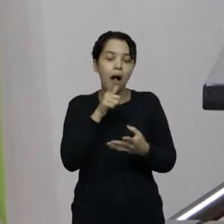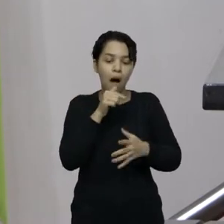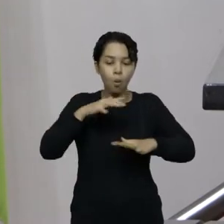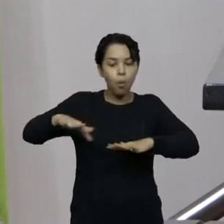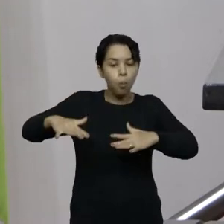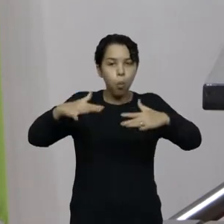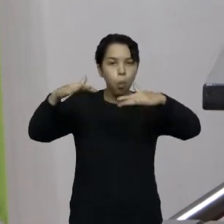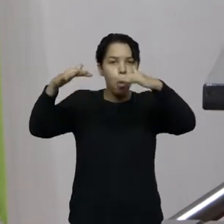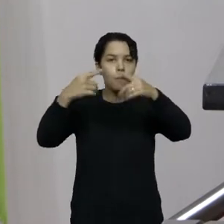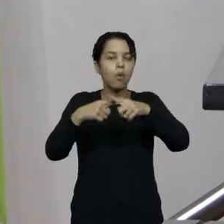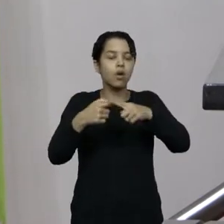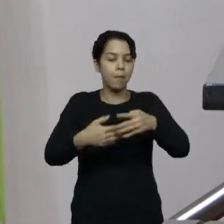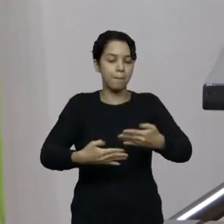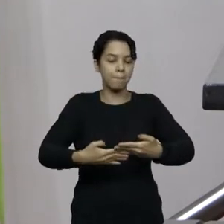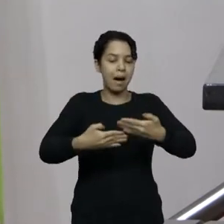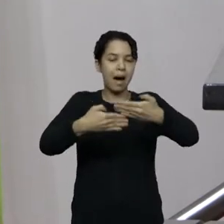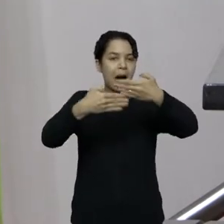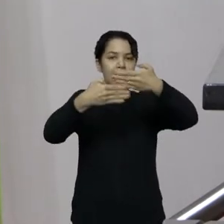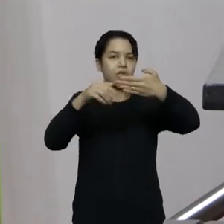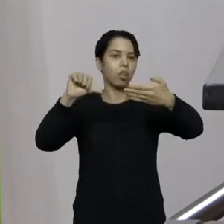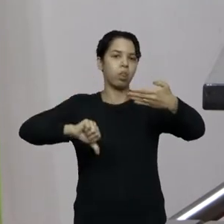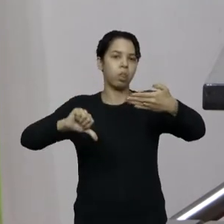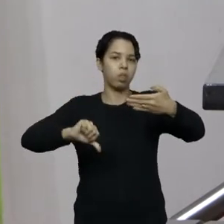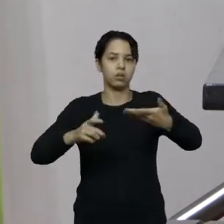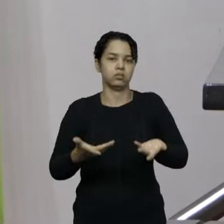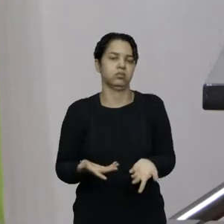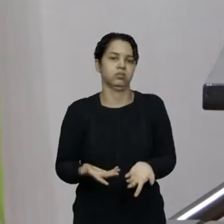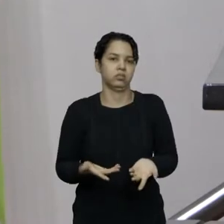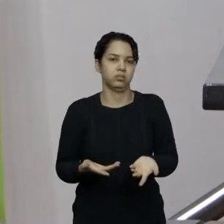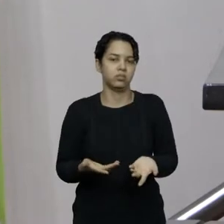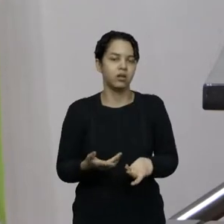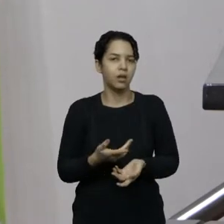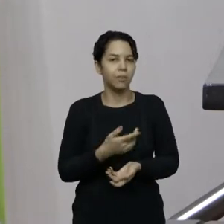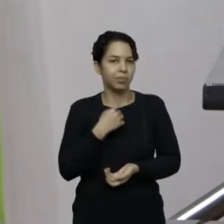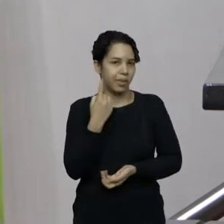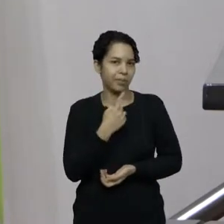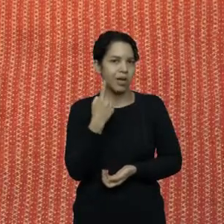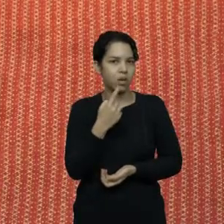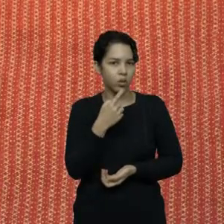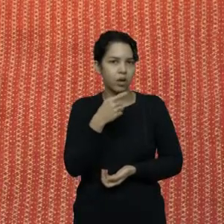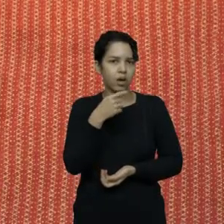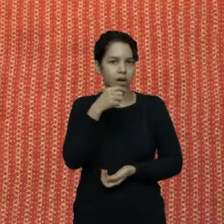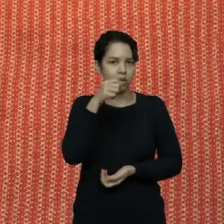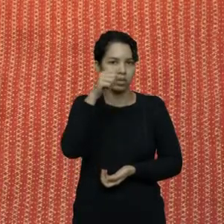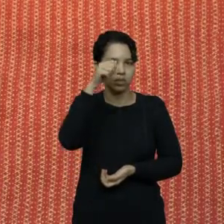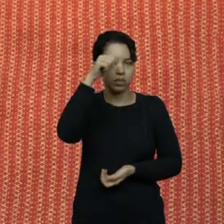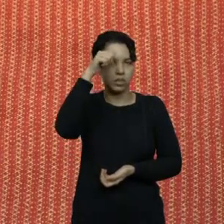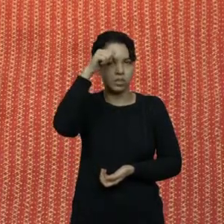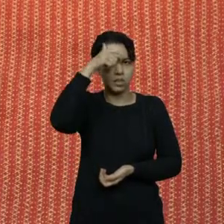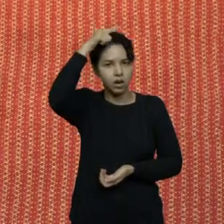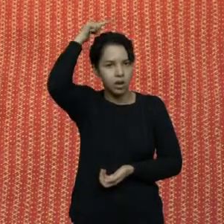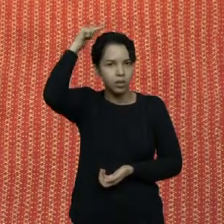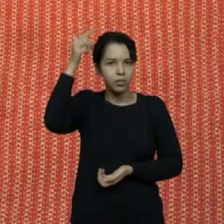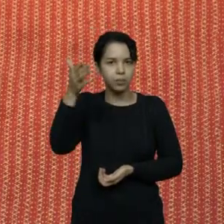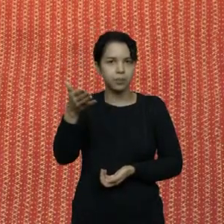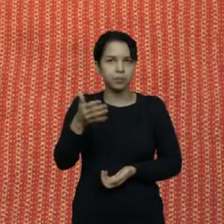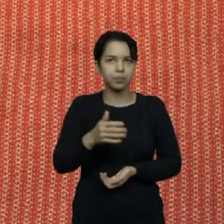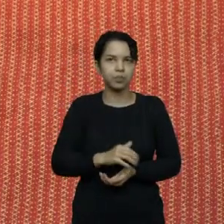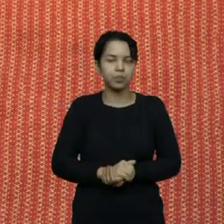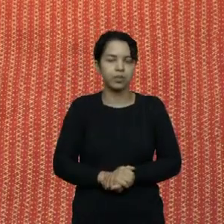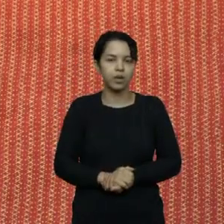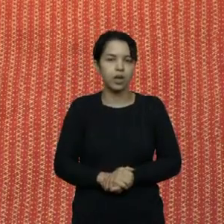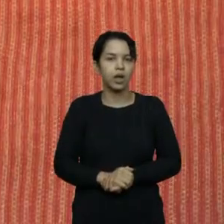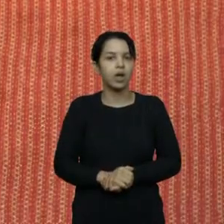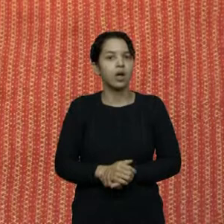porque as barragens não funcionam Deputado deputado já tá duro foi nas eu quero contribuir